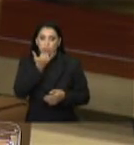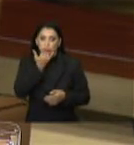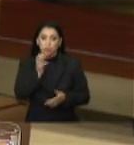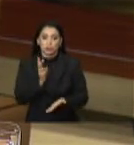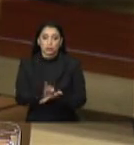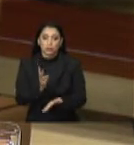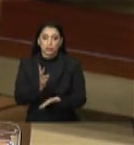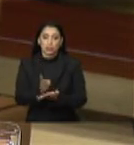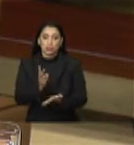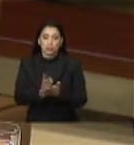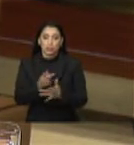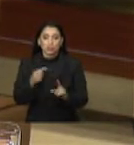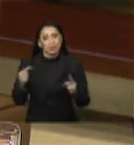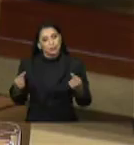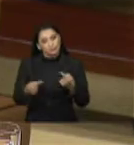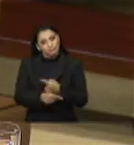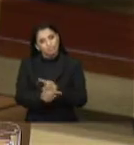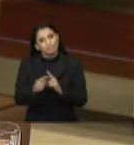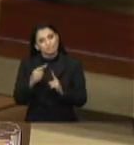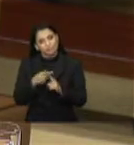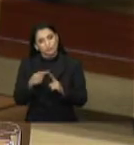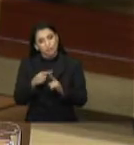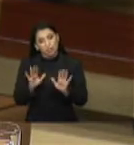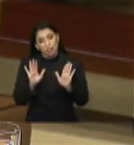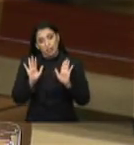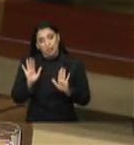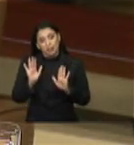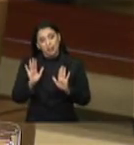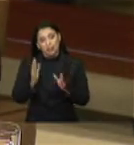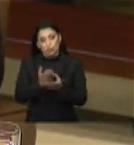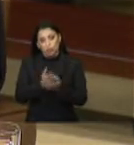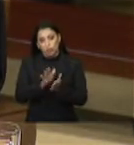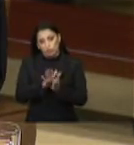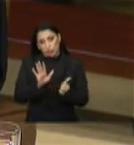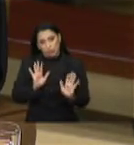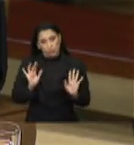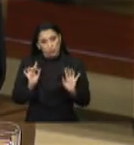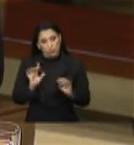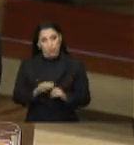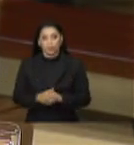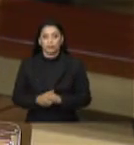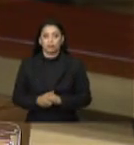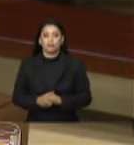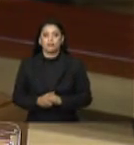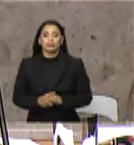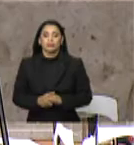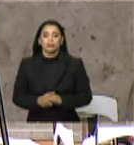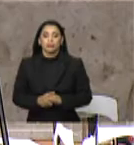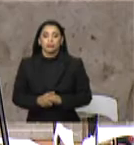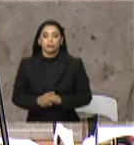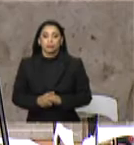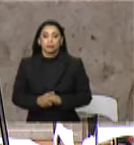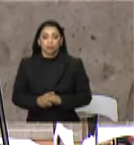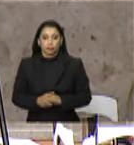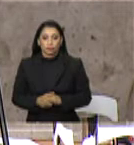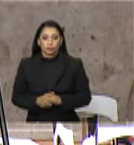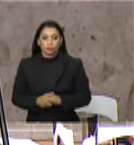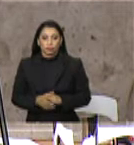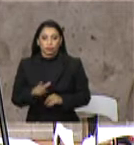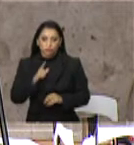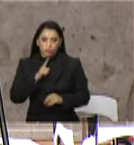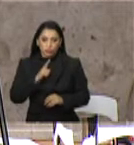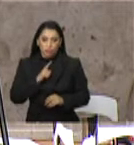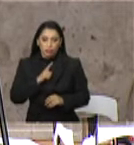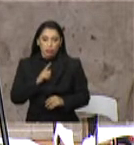manter essa dissonância digamos assim de ordem processual aí na Rigor vossa excelência procede o corte